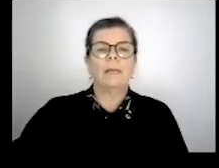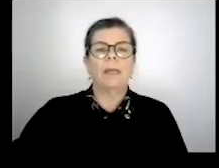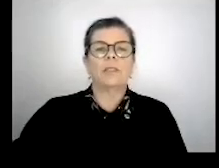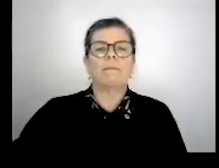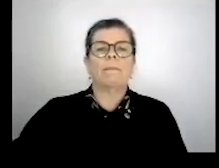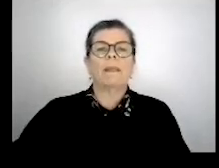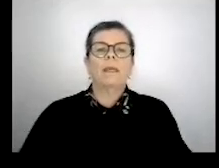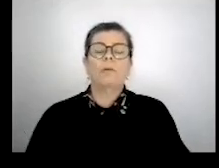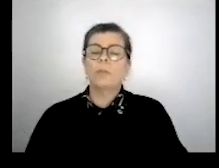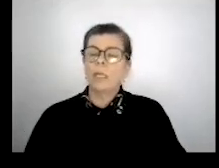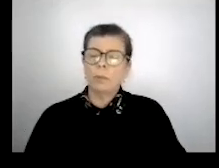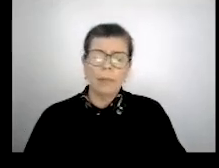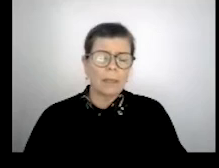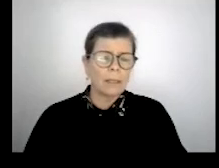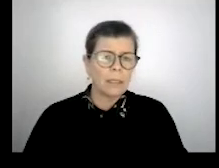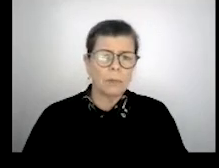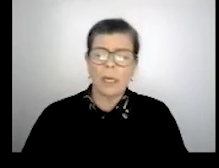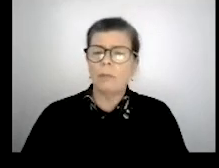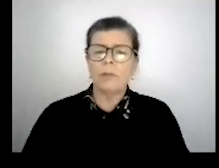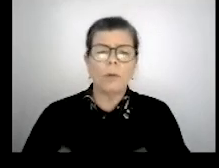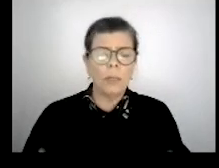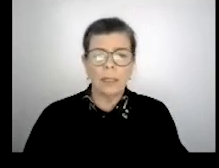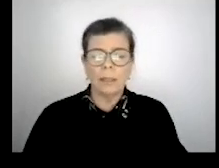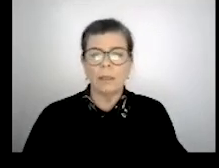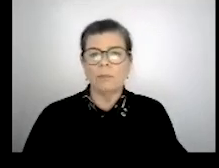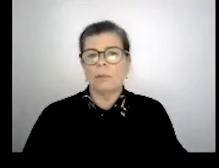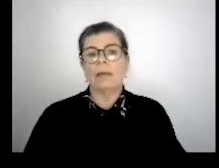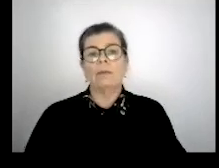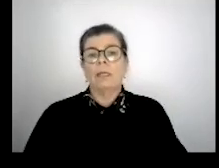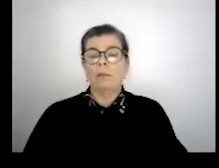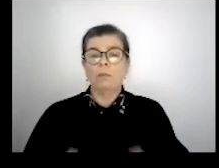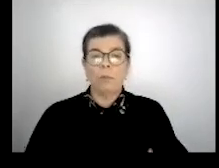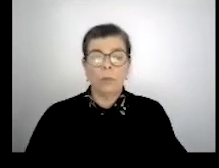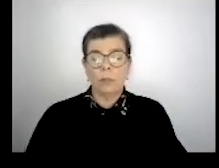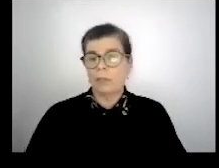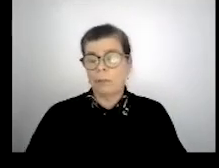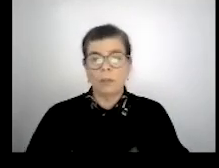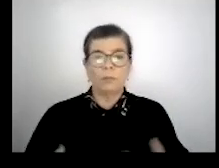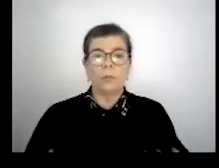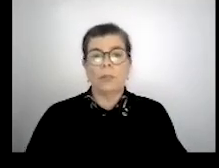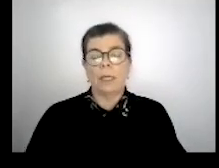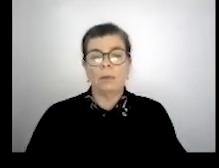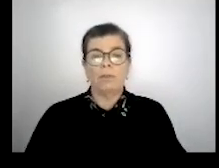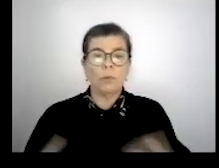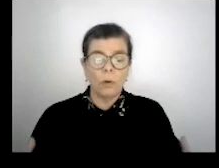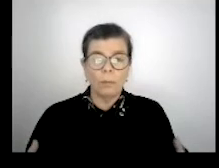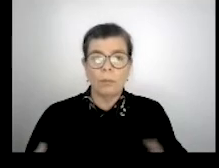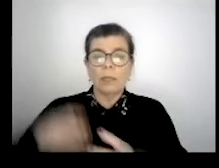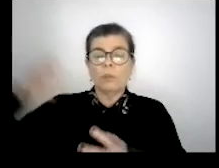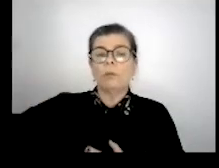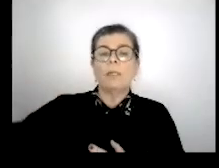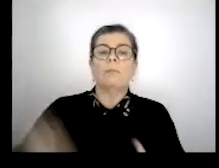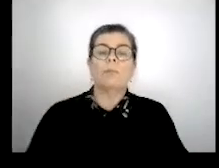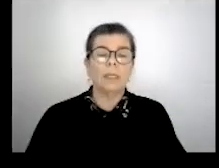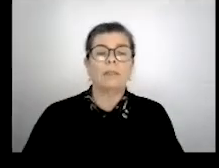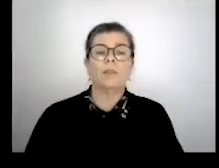da área médica. Um dos grandes problemas que tem se mostrado foi comunicação, né? Teve um ponto que nós estávamos precisando de funcionário e faltou, porque